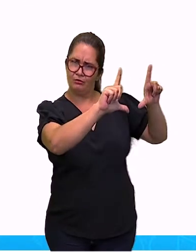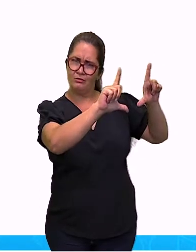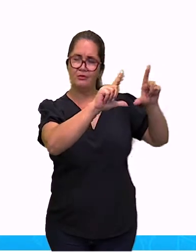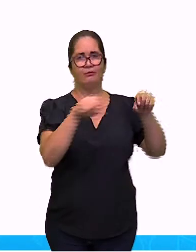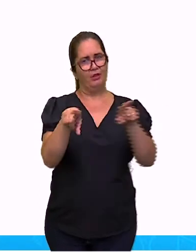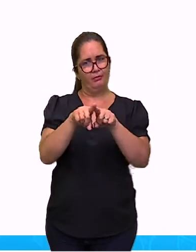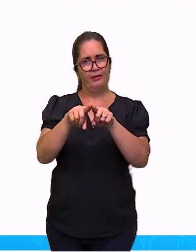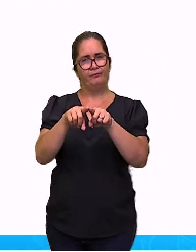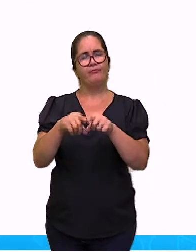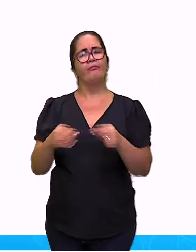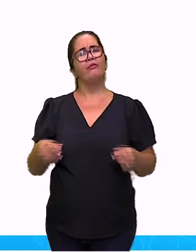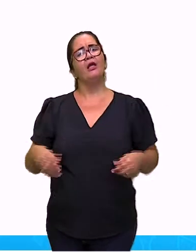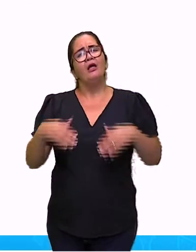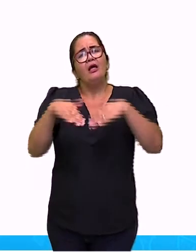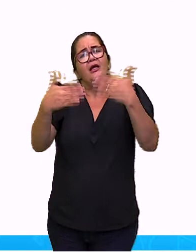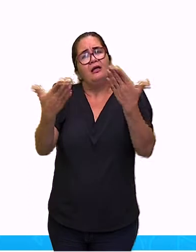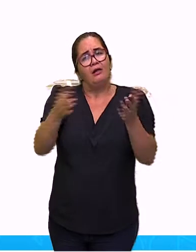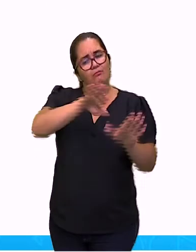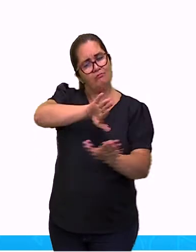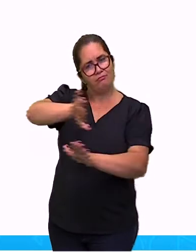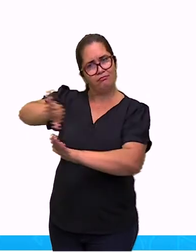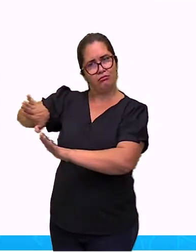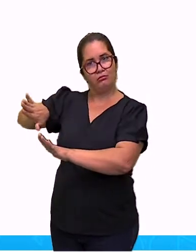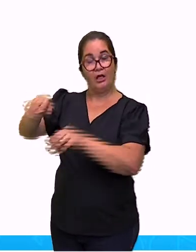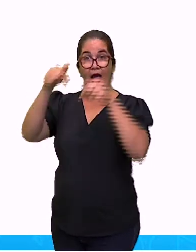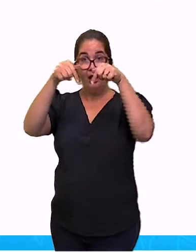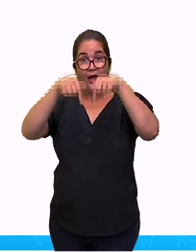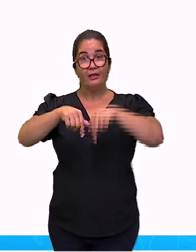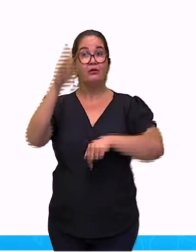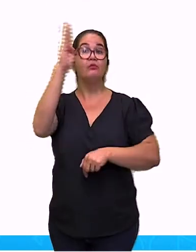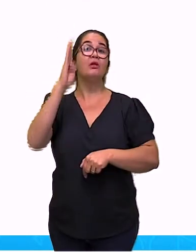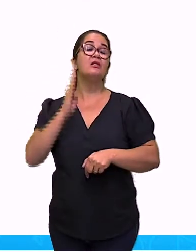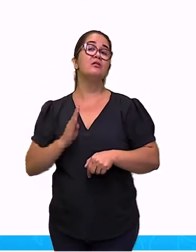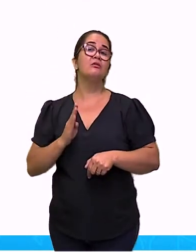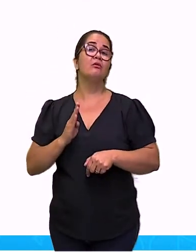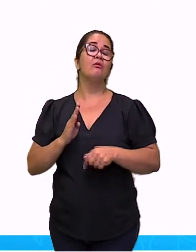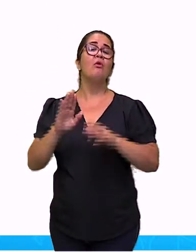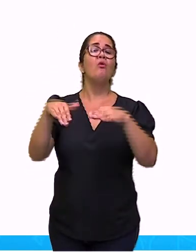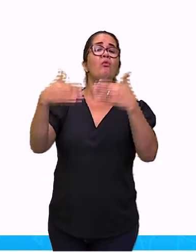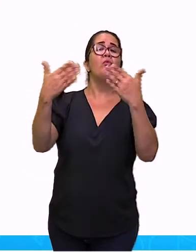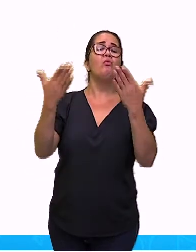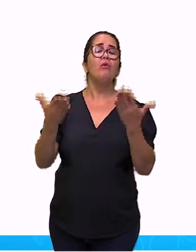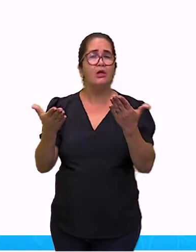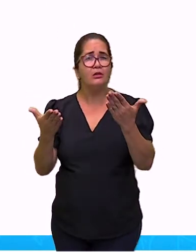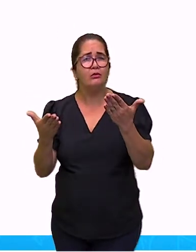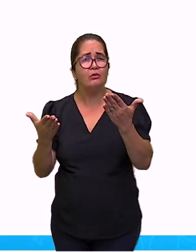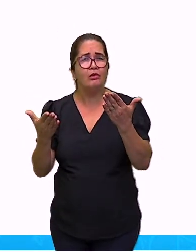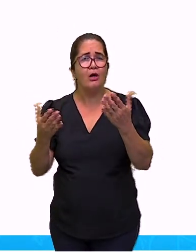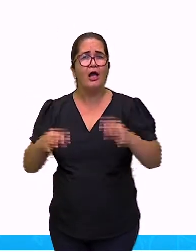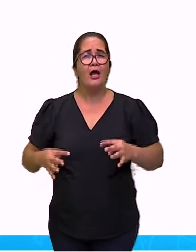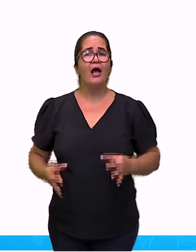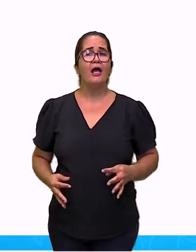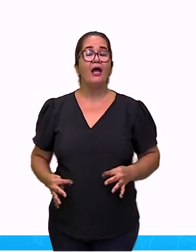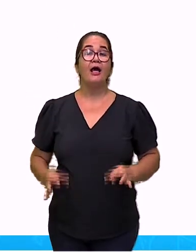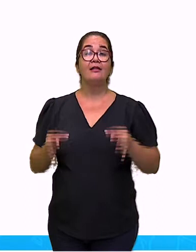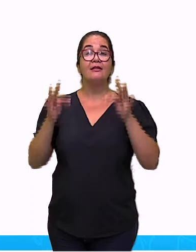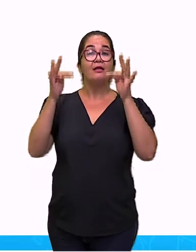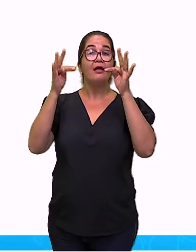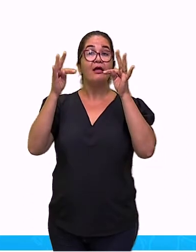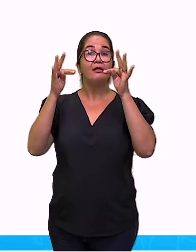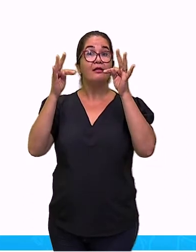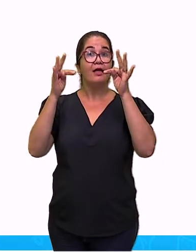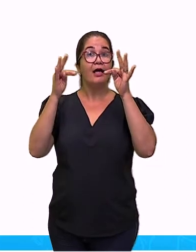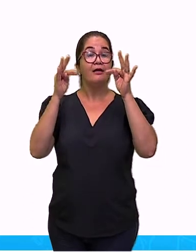chegou o pontilhismo no Brasil, gente? No Brasil, essa técnica ficou conhecida e começou a